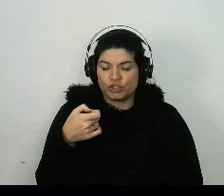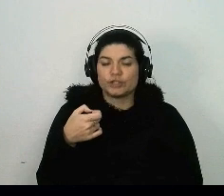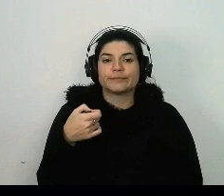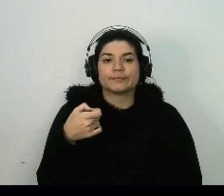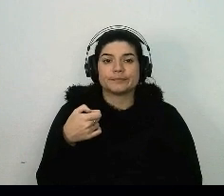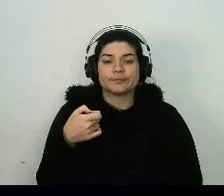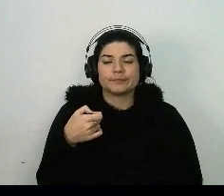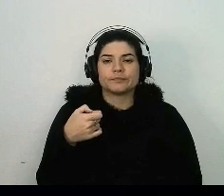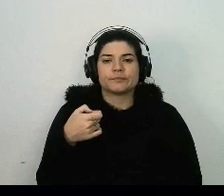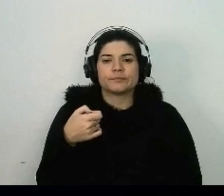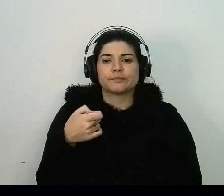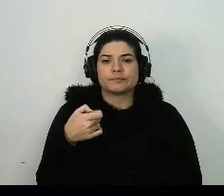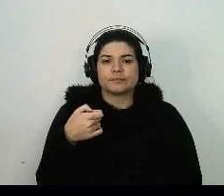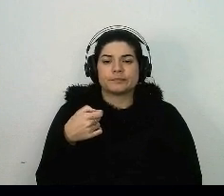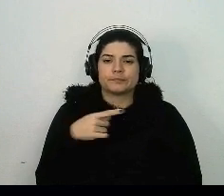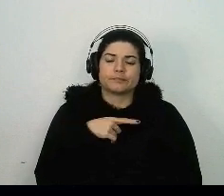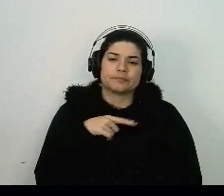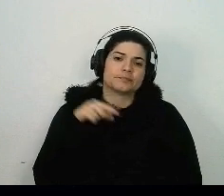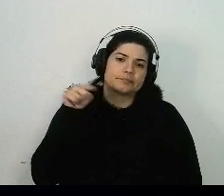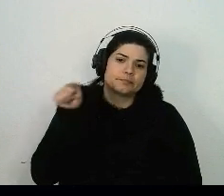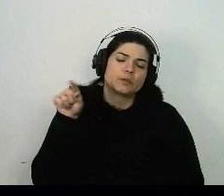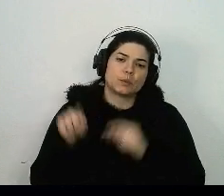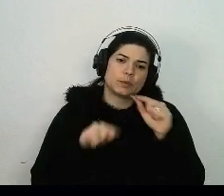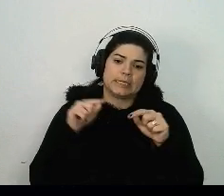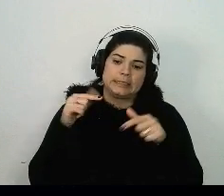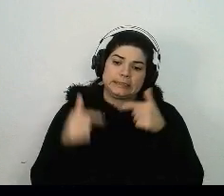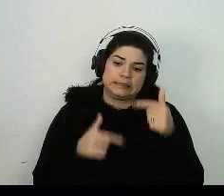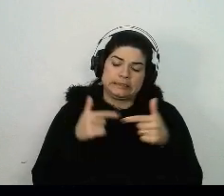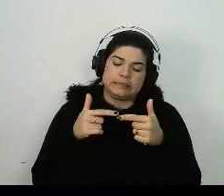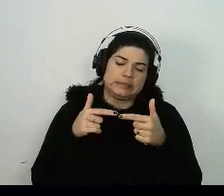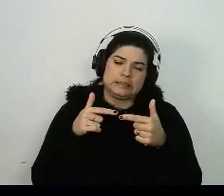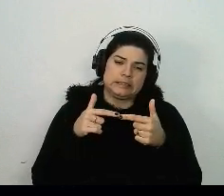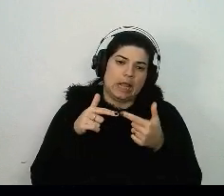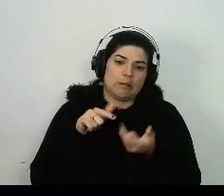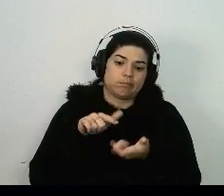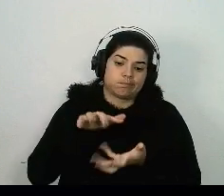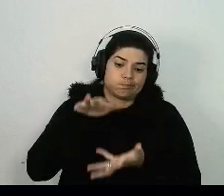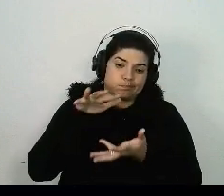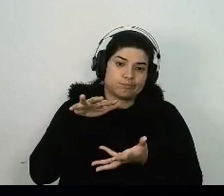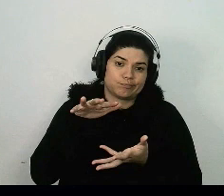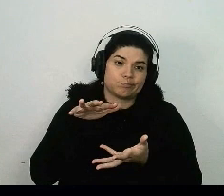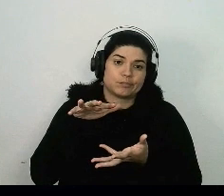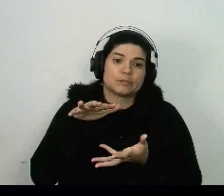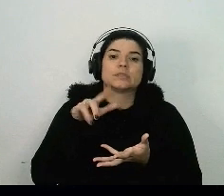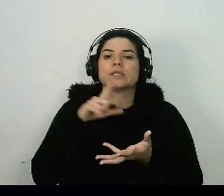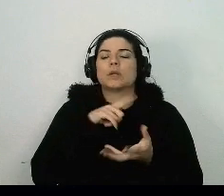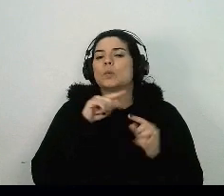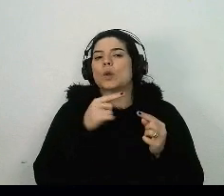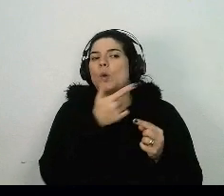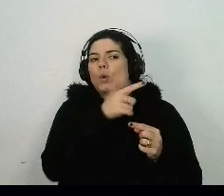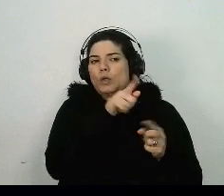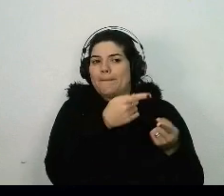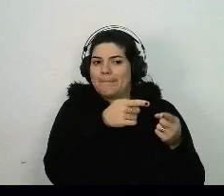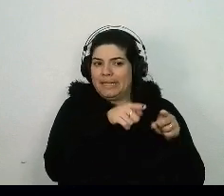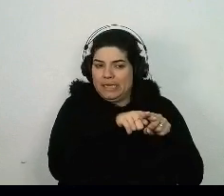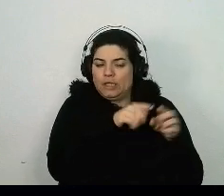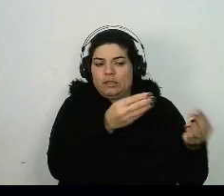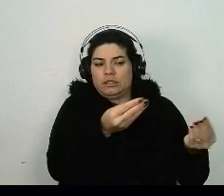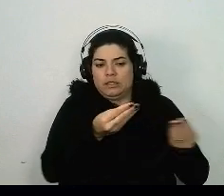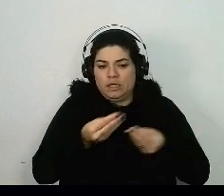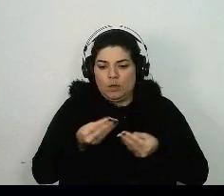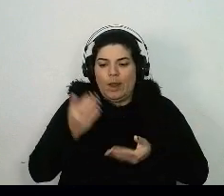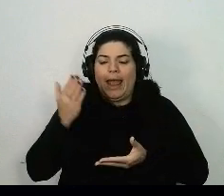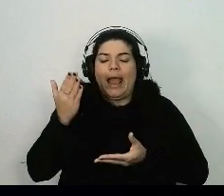do meu cenário lá, né, da minha carga de grande volume, o que acontecia? Nós começamos a receber de um parceiro nosso um arquivo contendo